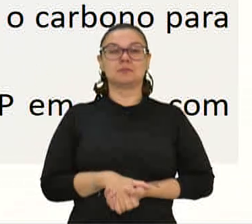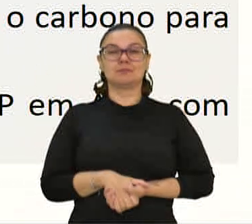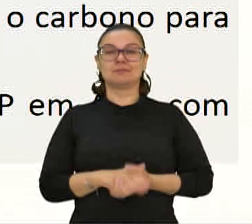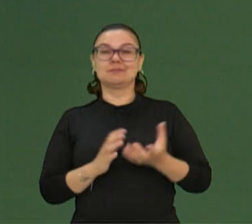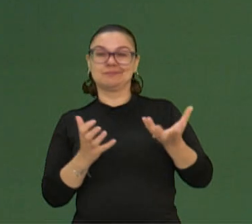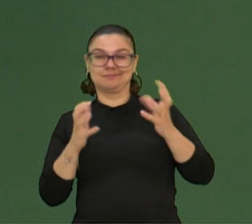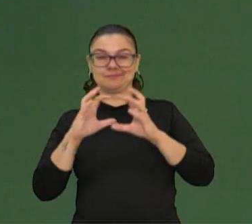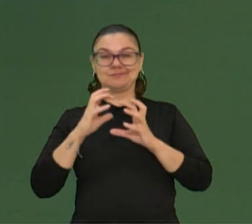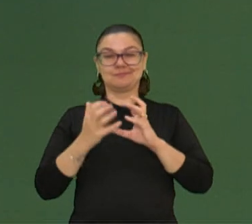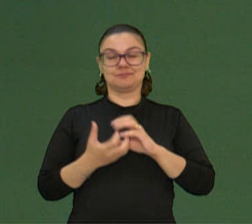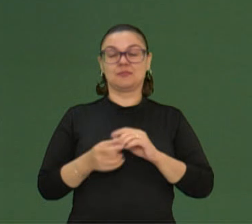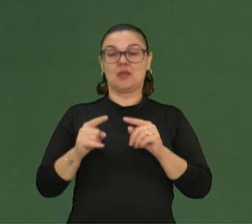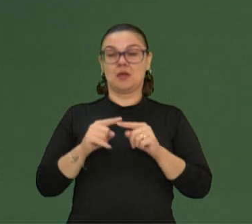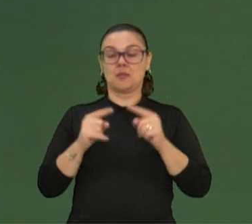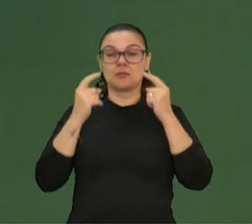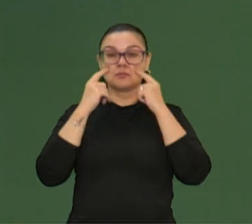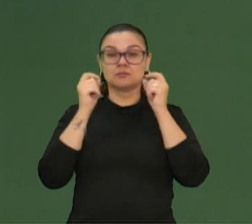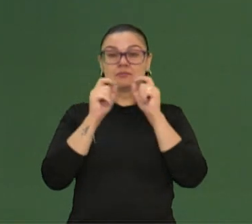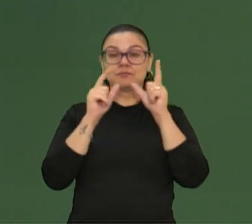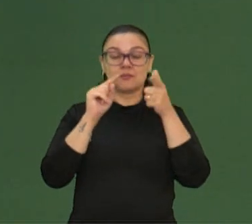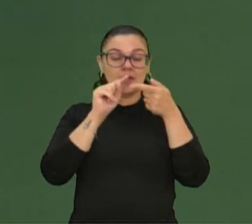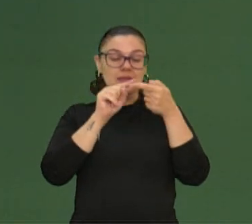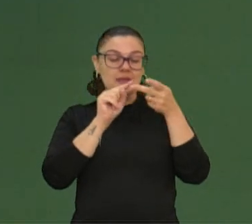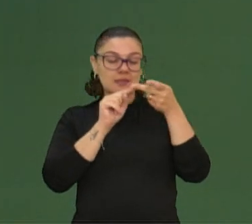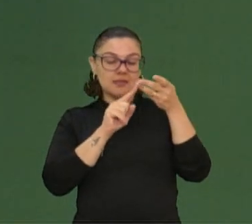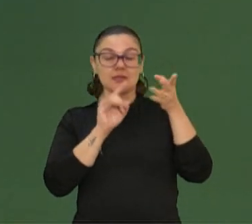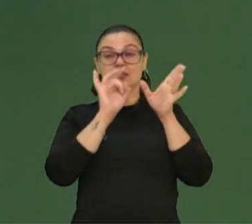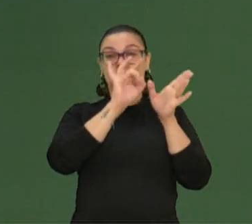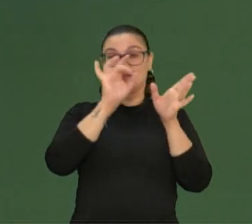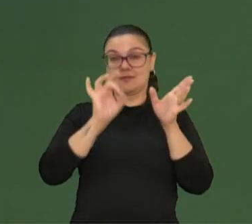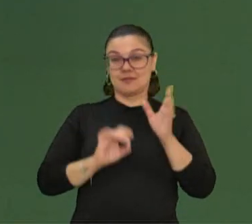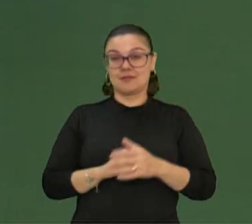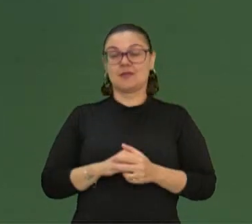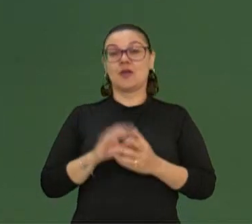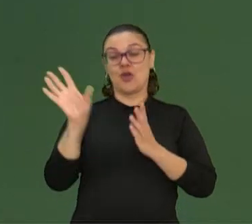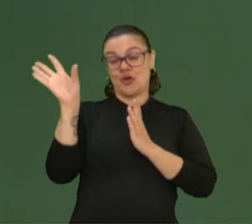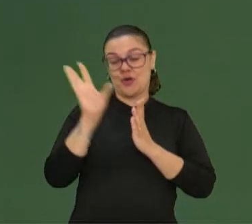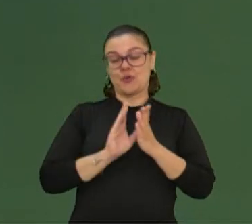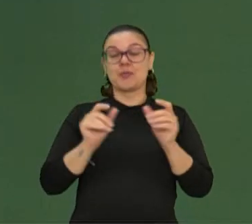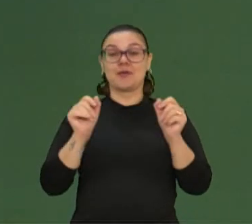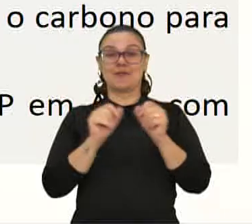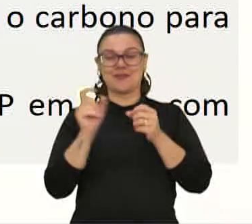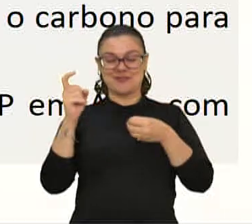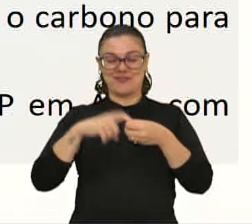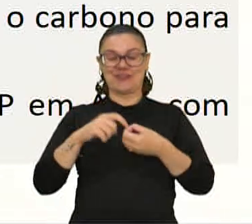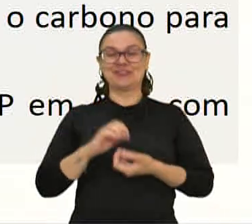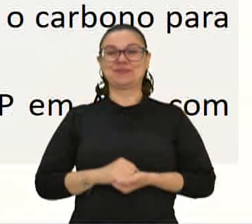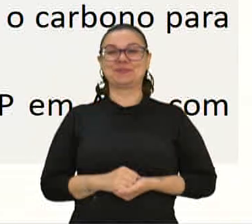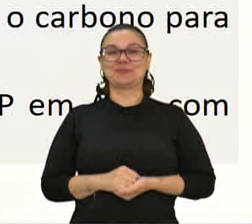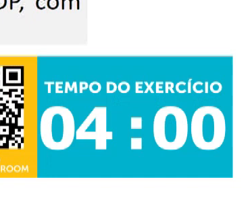Meio complicado, né? Presta atenção nos detalhes de cada alternativa. Anota, faz, eu venho.